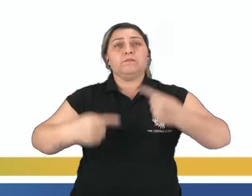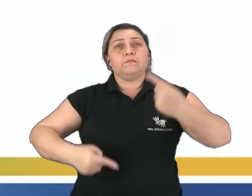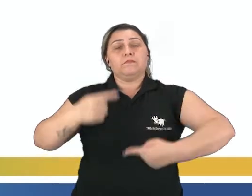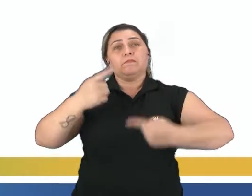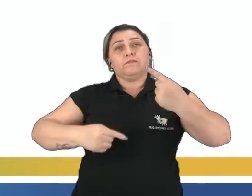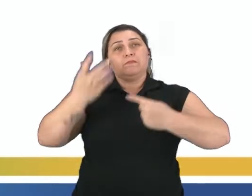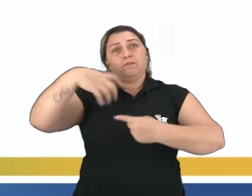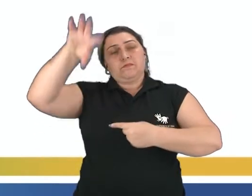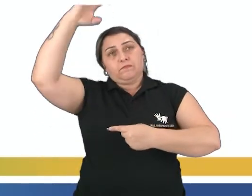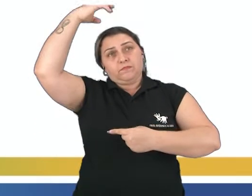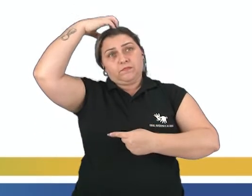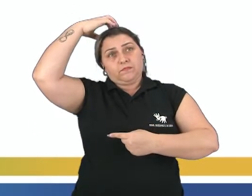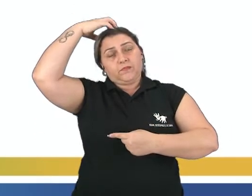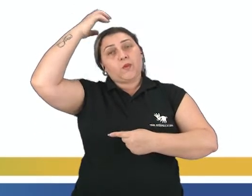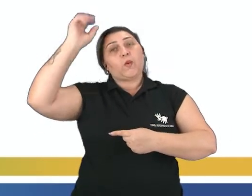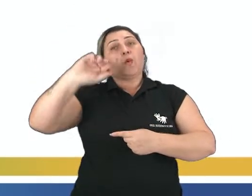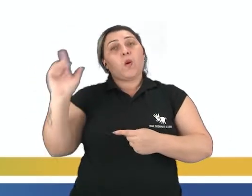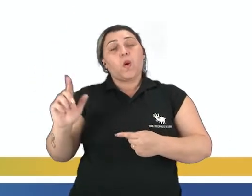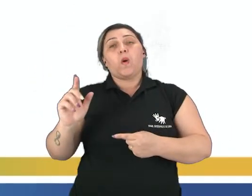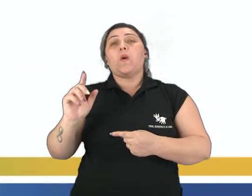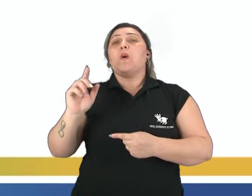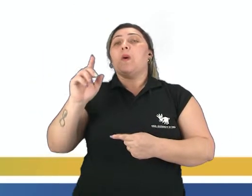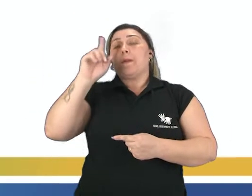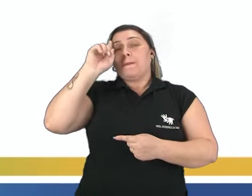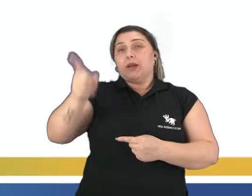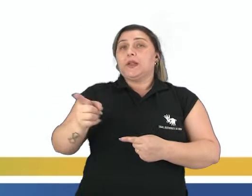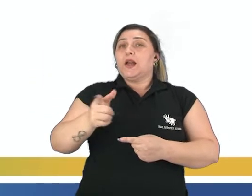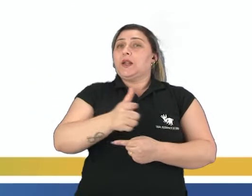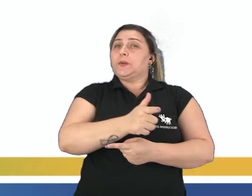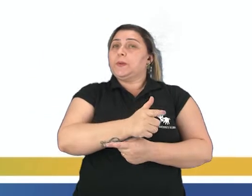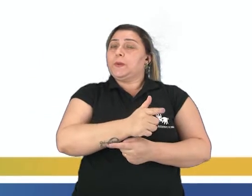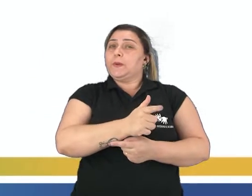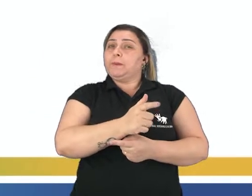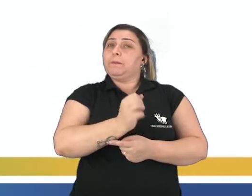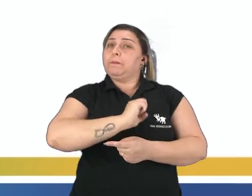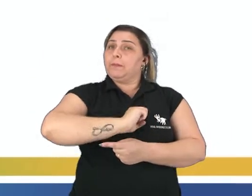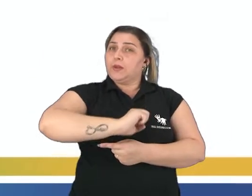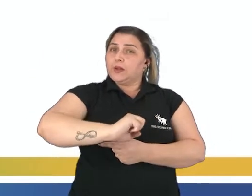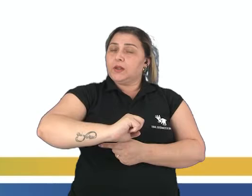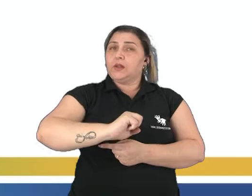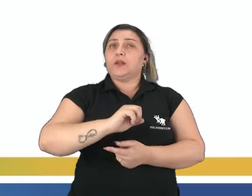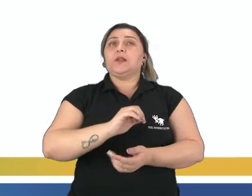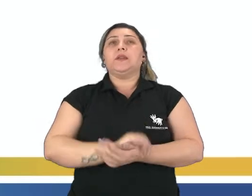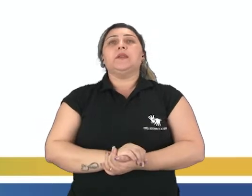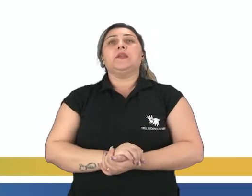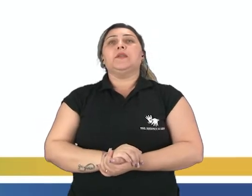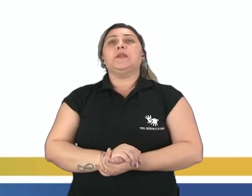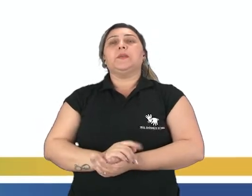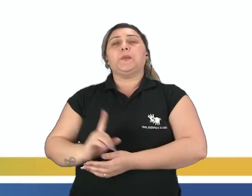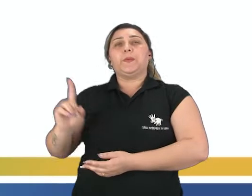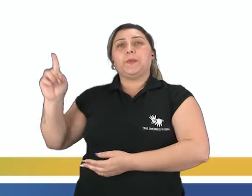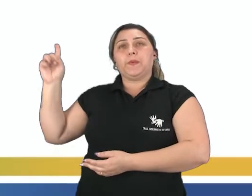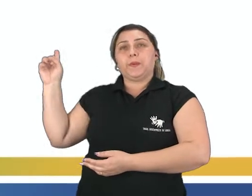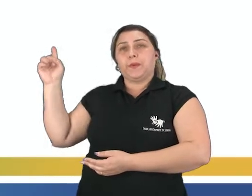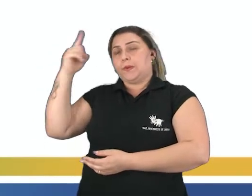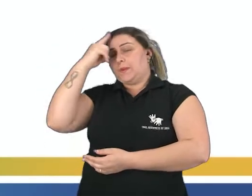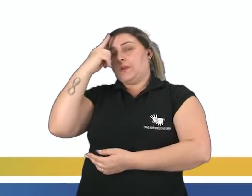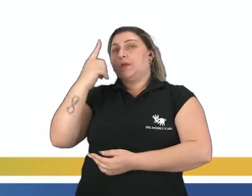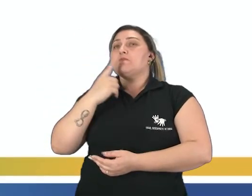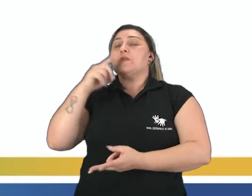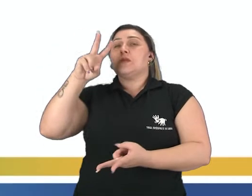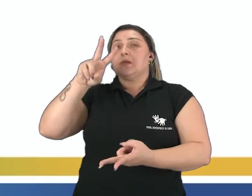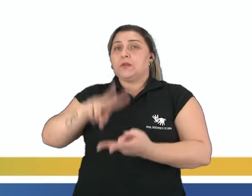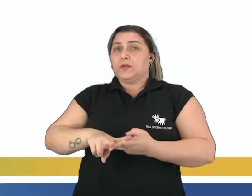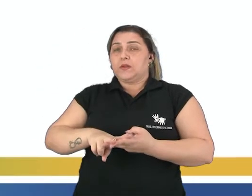condenados à guilhotina, que é essa imagem está retratando, que é a Bastilha, que era uma prisão onde